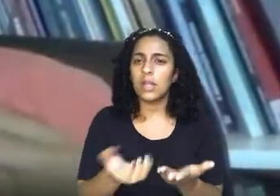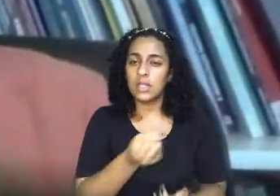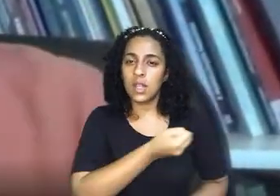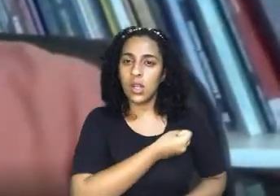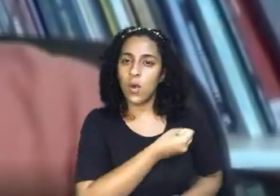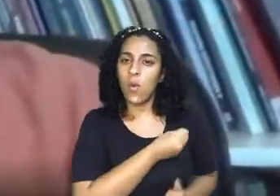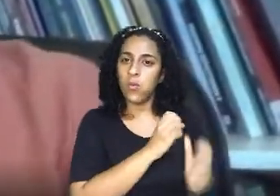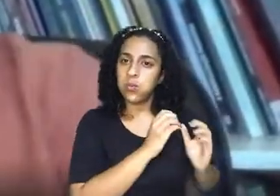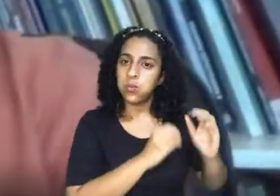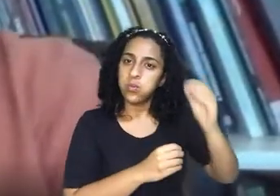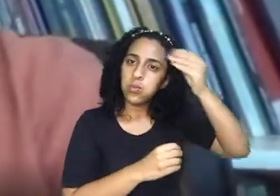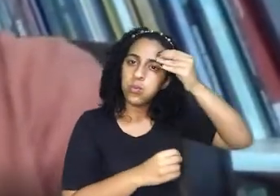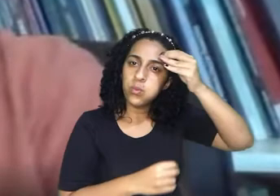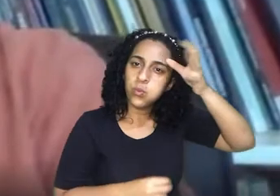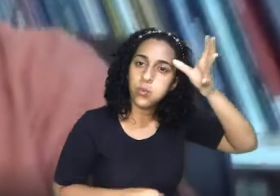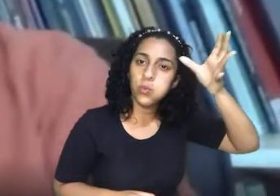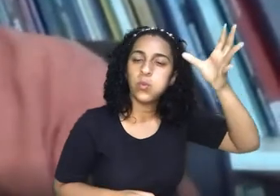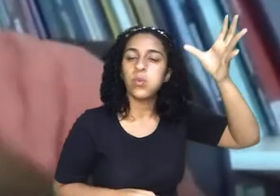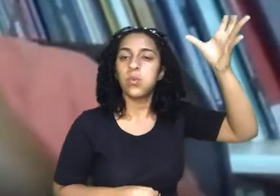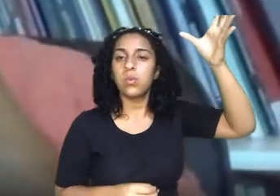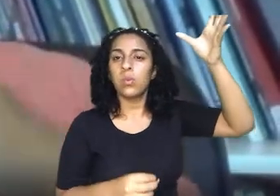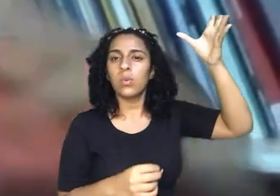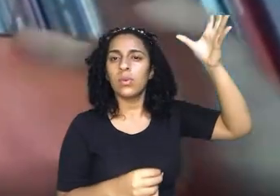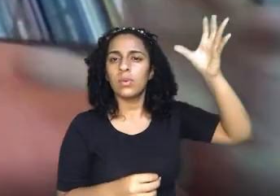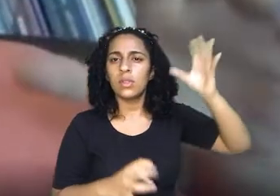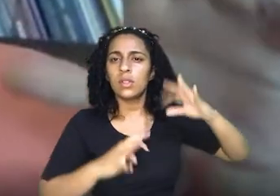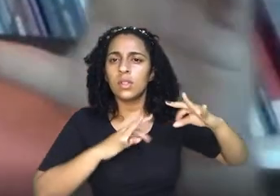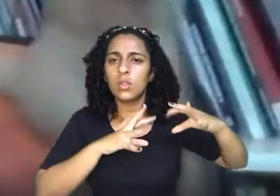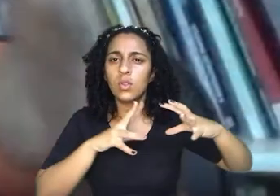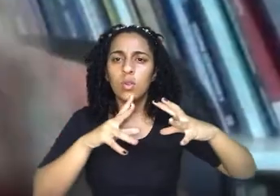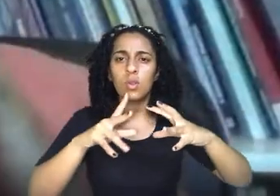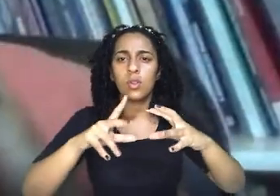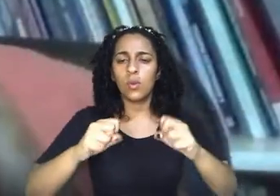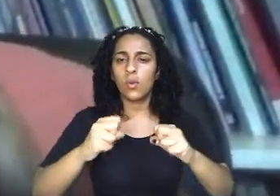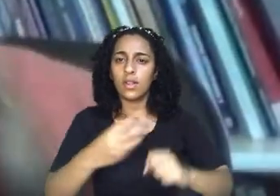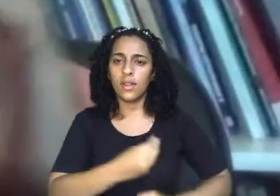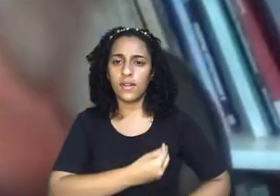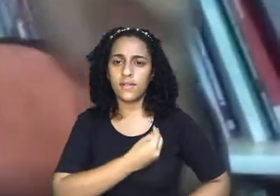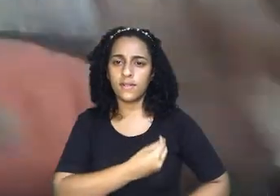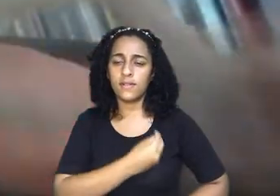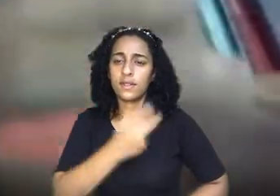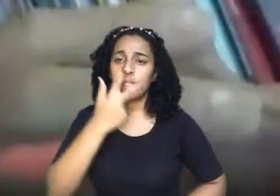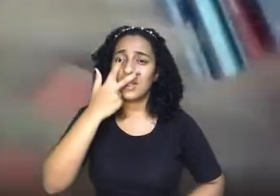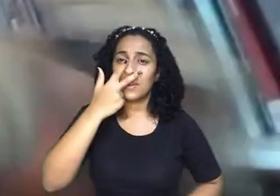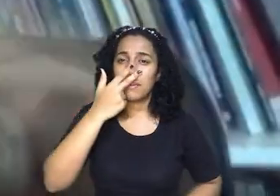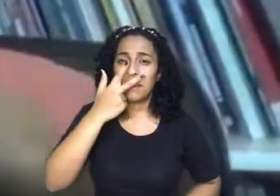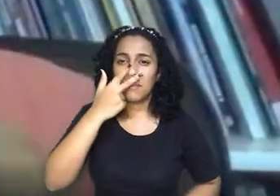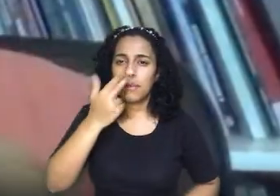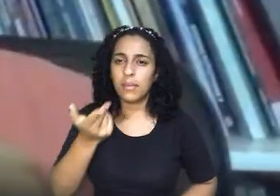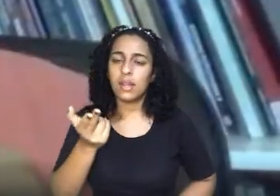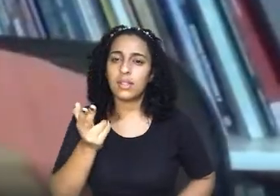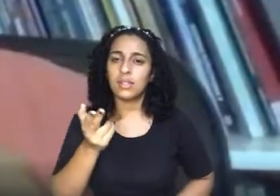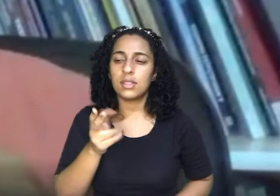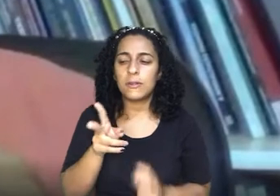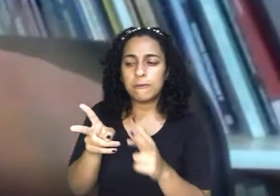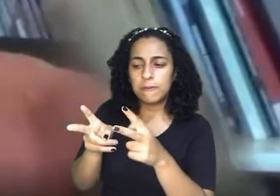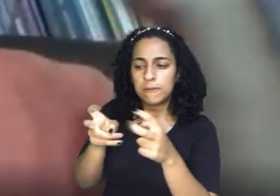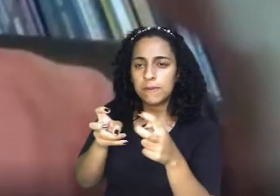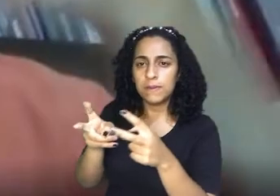identificador que essas corporações têm e que vai colocando toda a nossa vida dentro desse